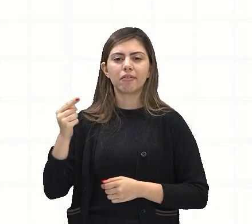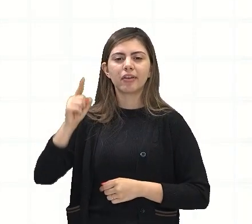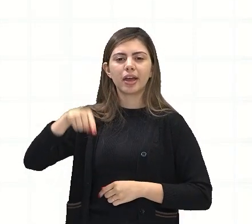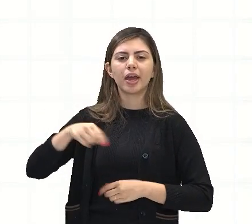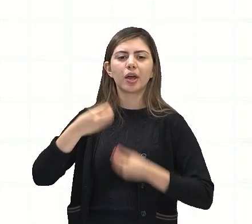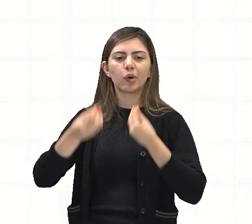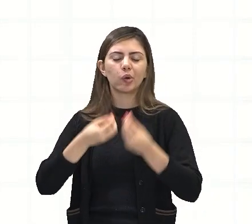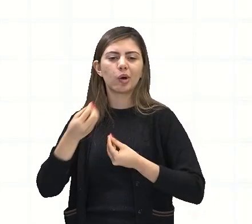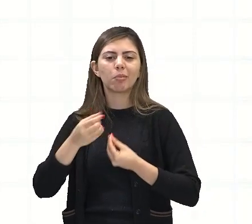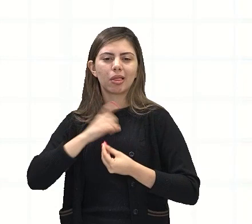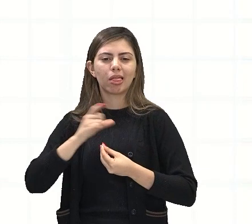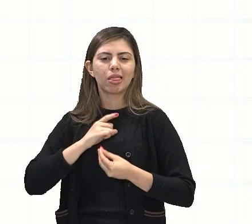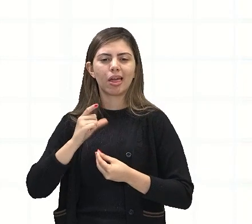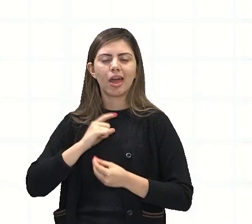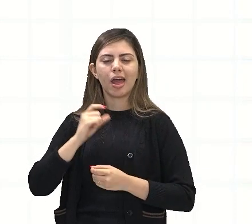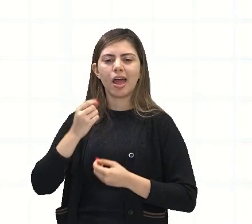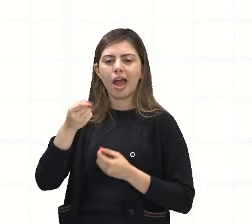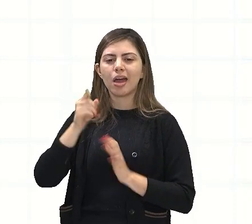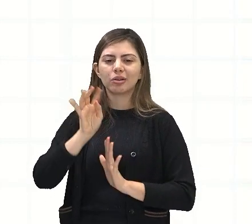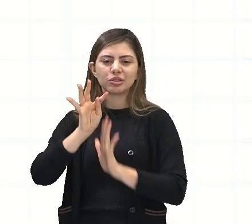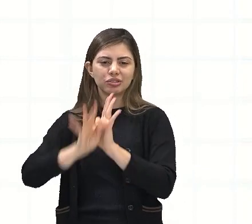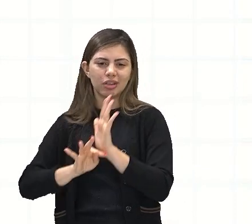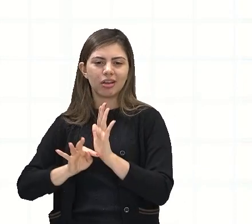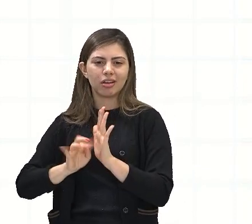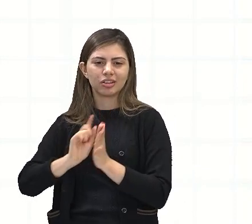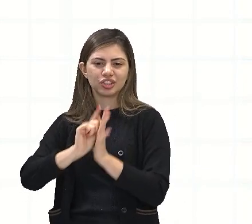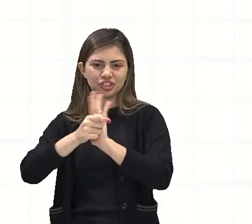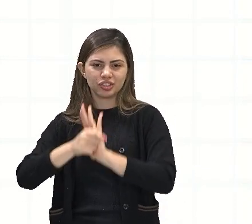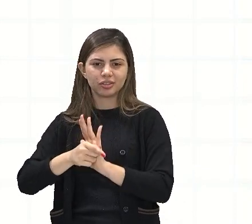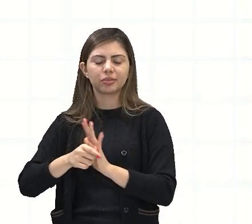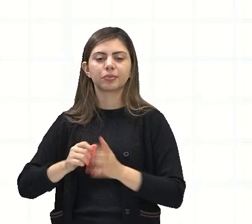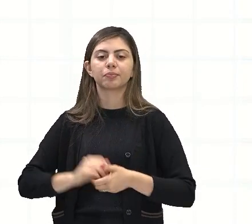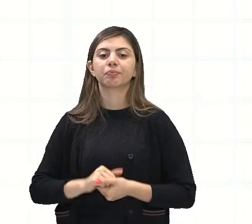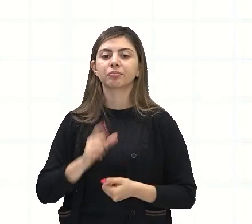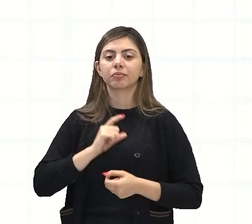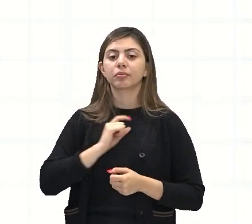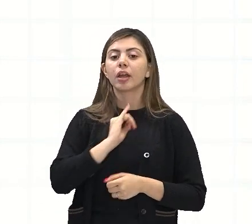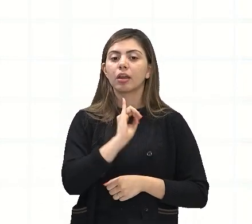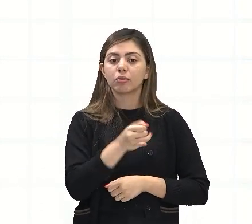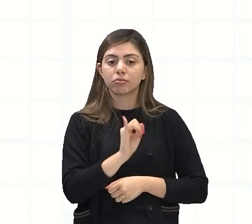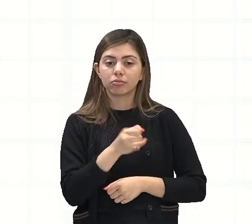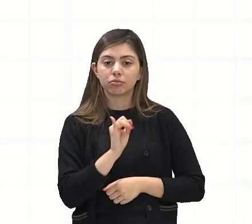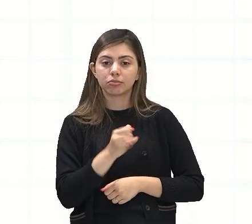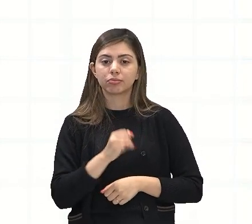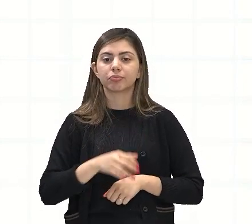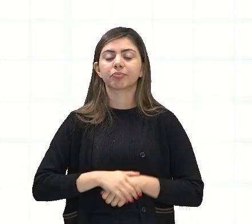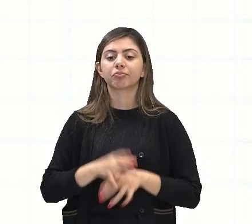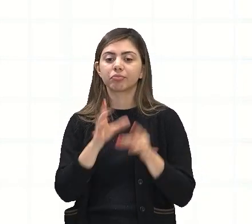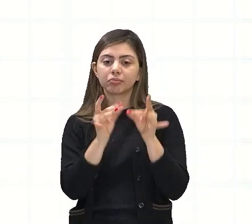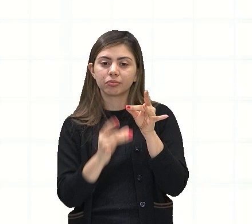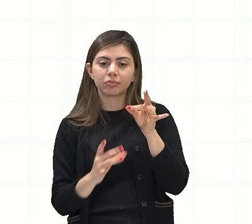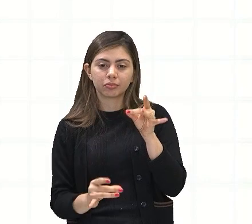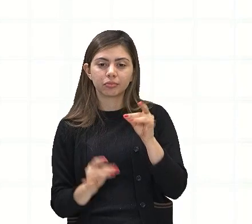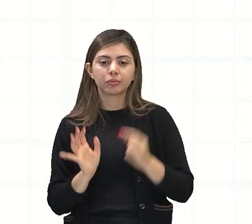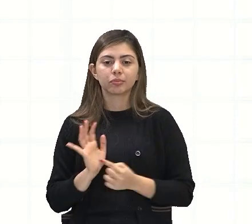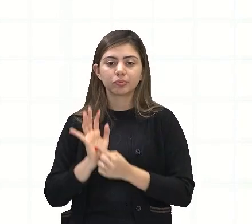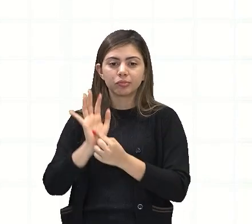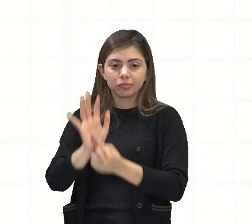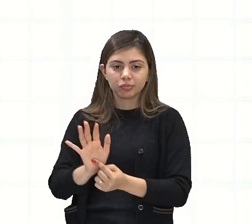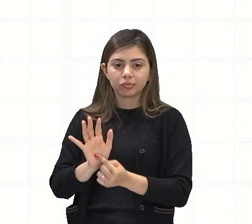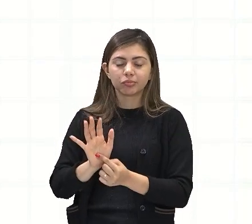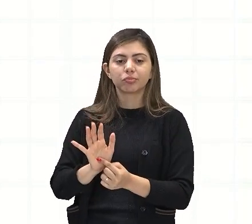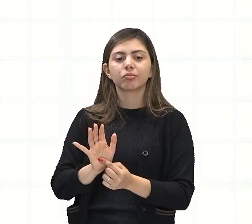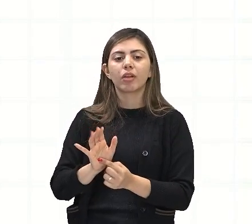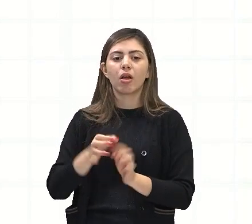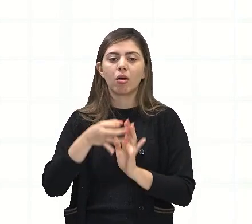Olha como eles se interligam. Eu tenho aqui narrativo, isso é tipologia textual, descritivo,